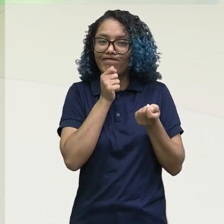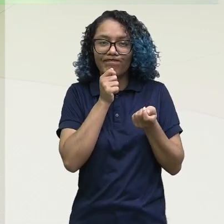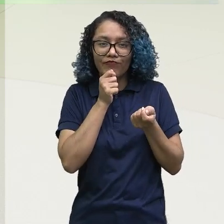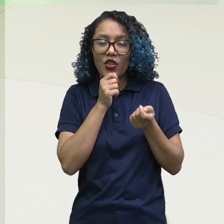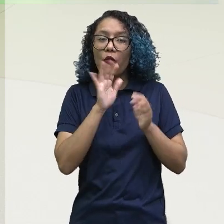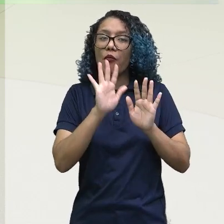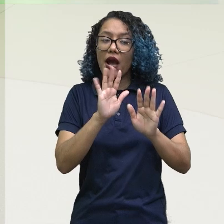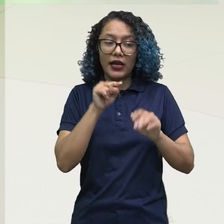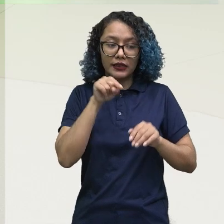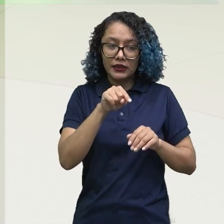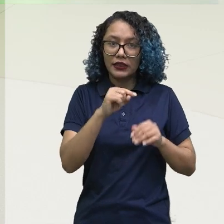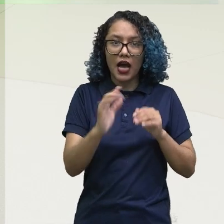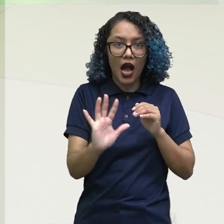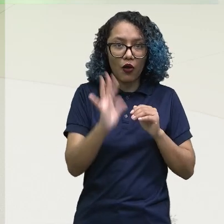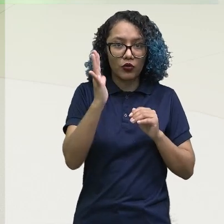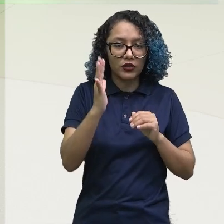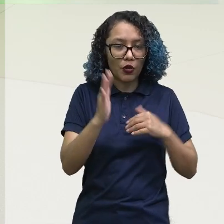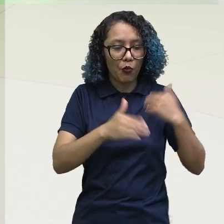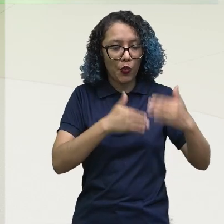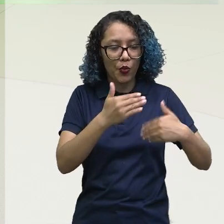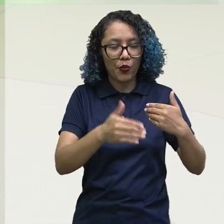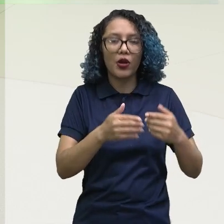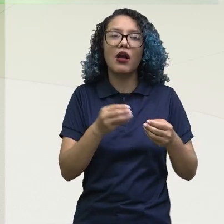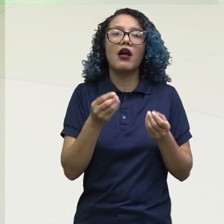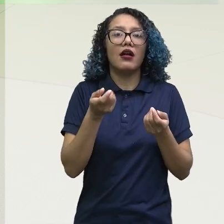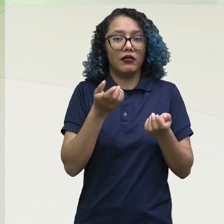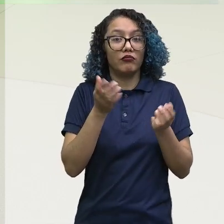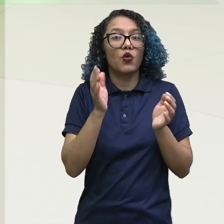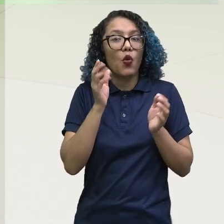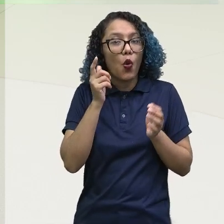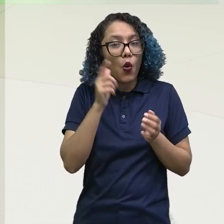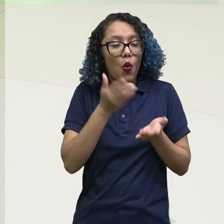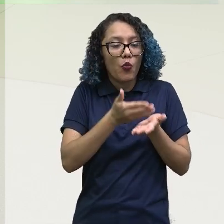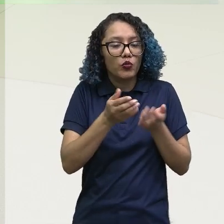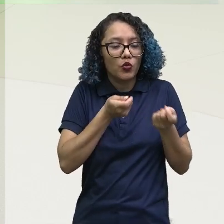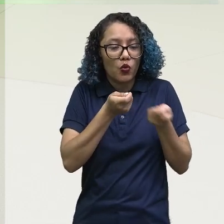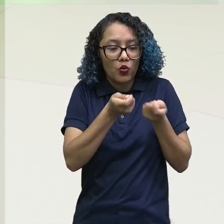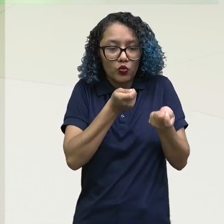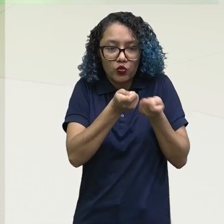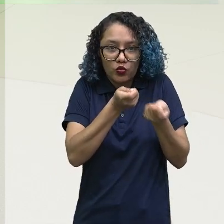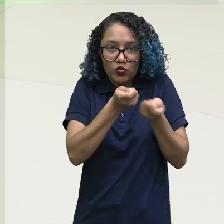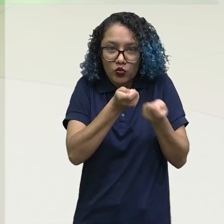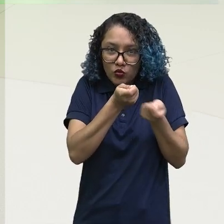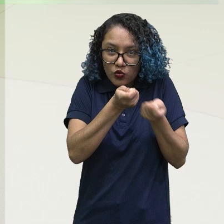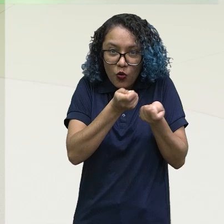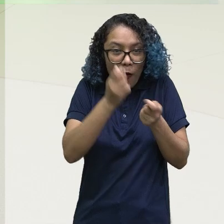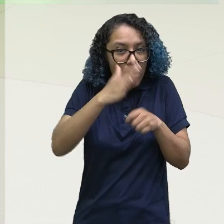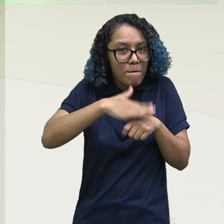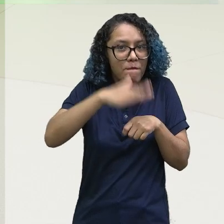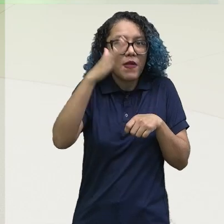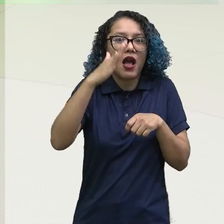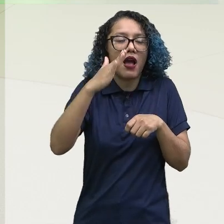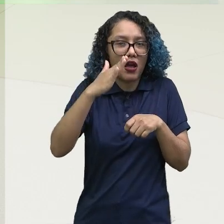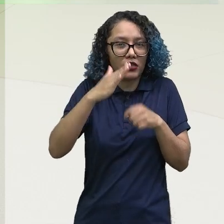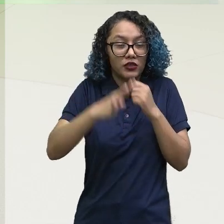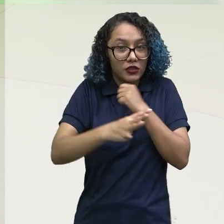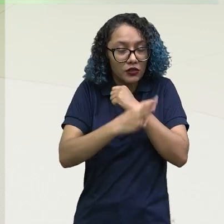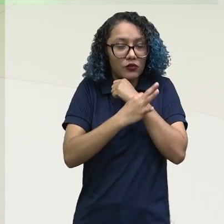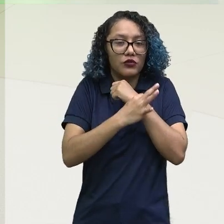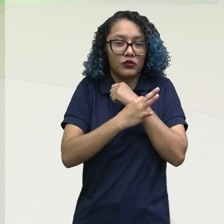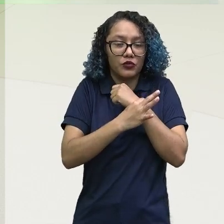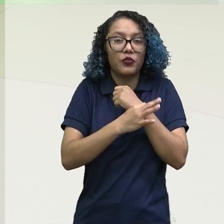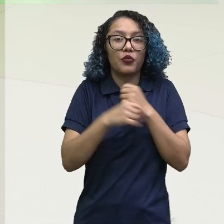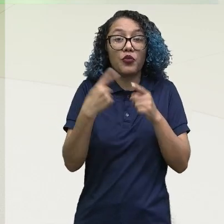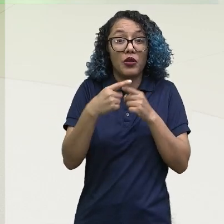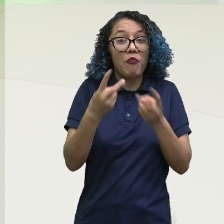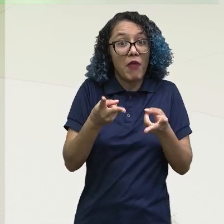depois desse período, esse controle com esse material radiológico, ele ficou bem maior, né, justamente porque a gente observa